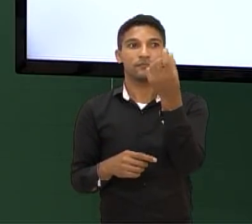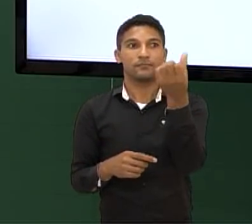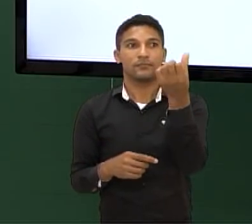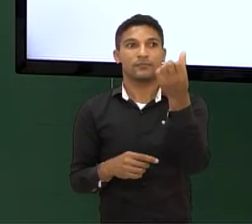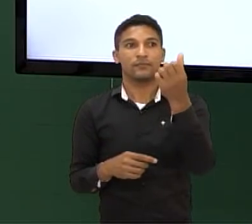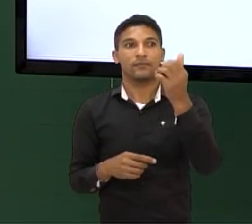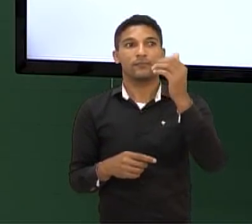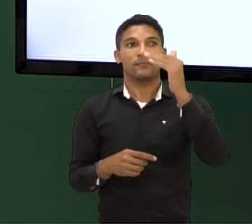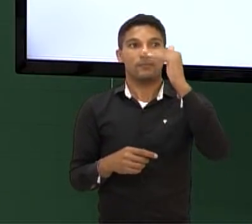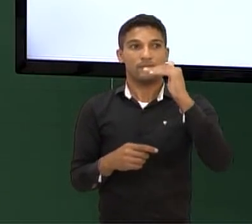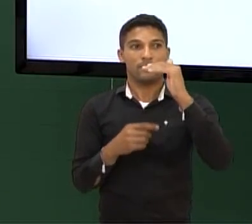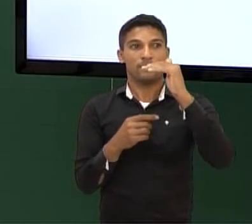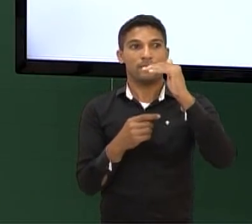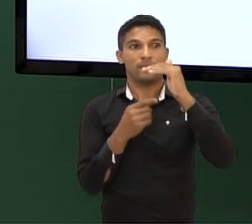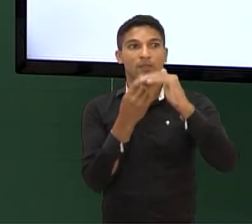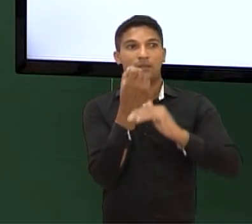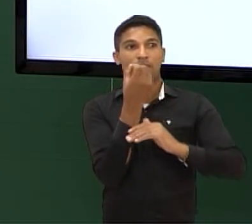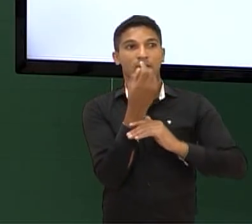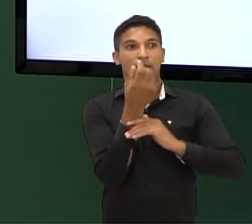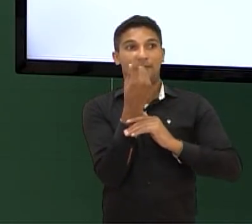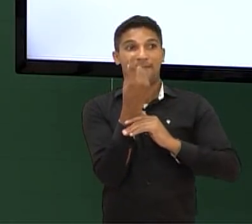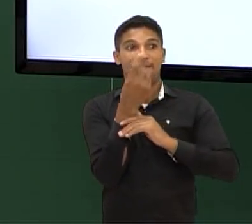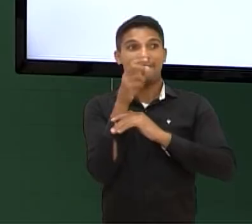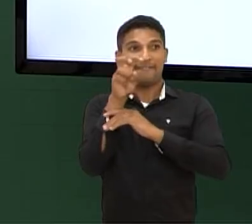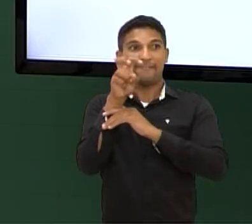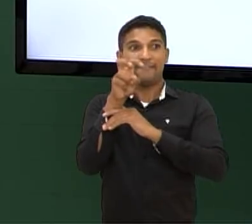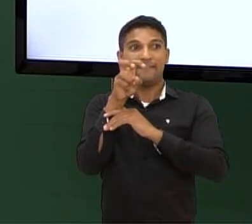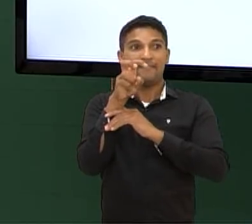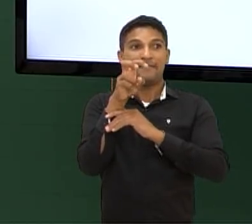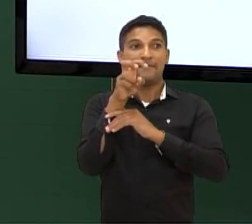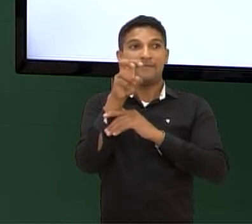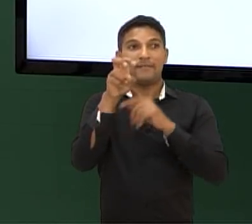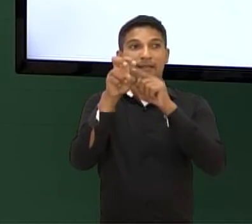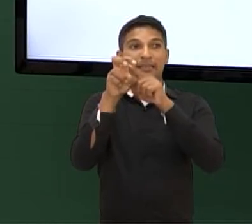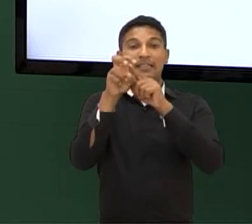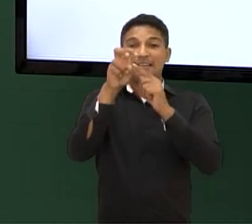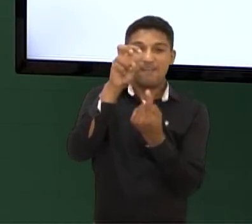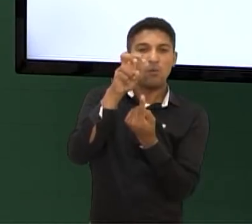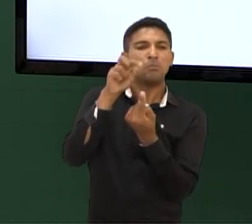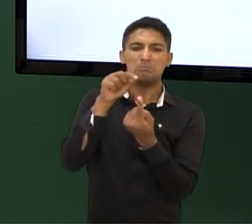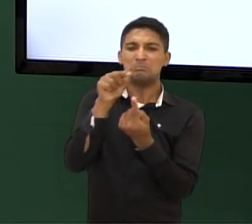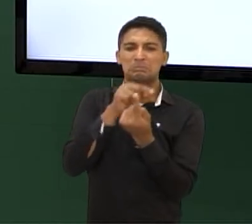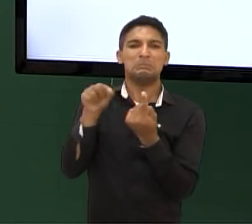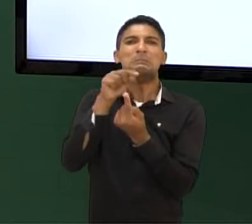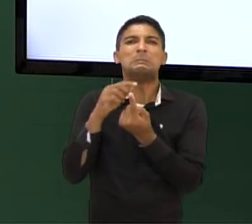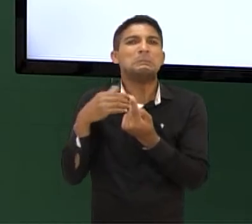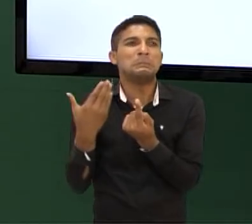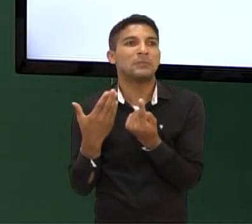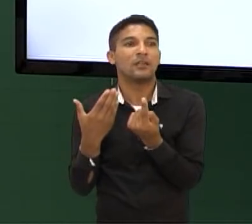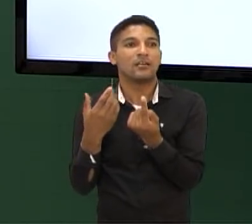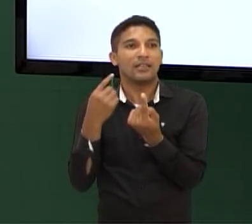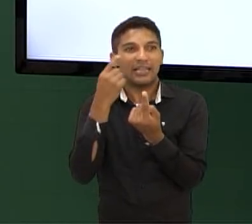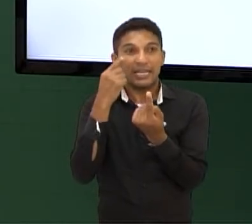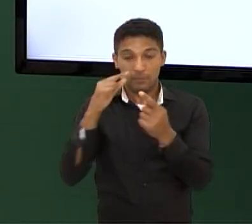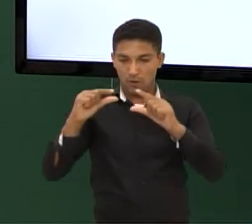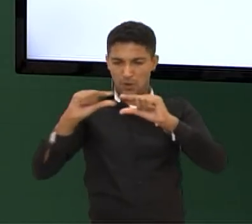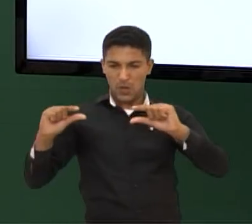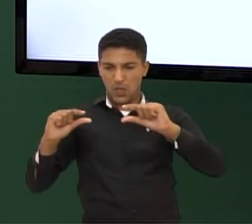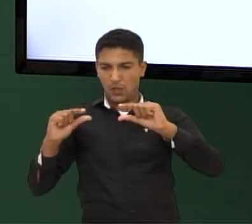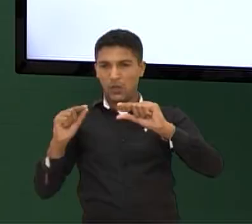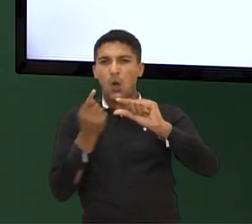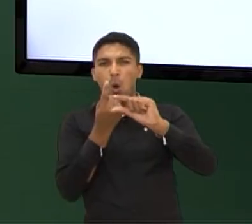no desenho. O quarto desenho lá, não está pintado só 1? Se está pintado só 1, olha o que aconteceu